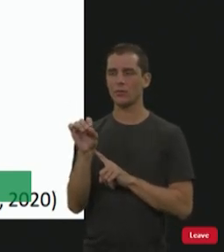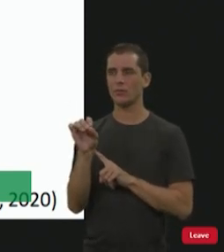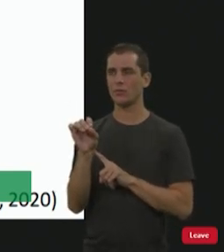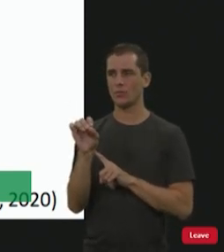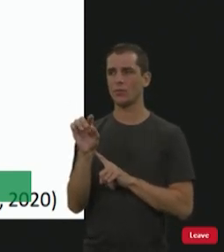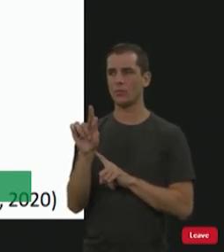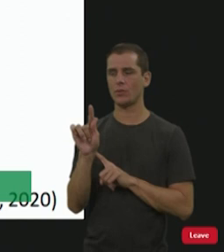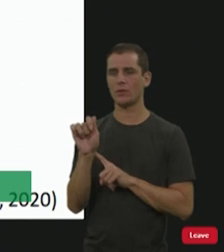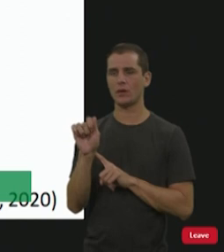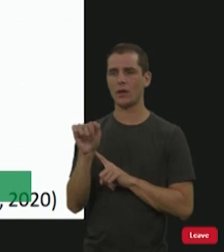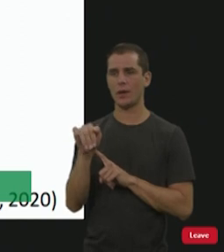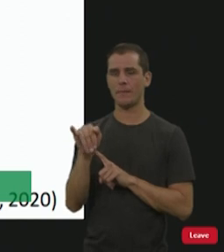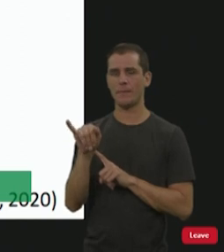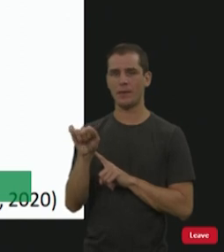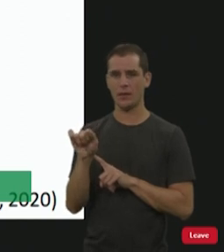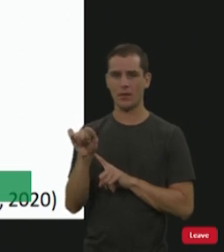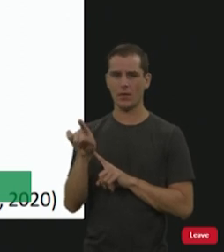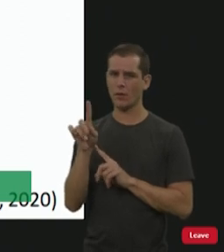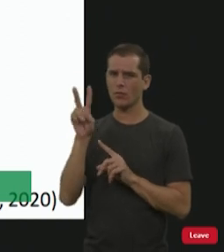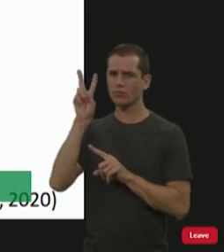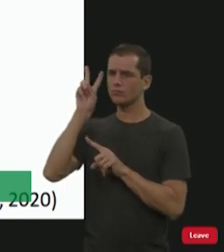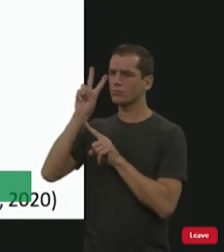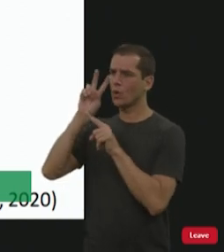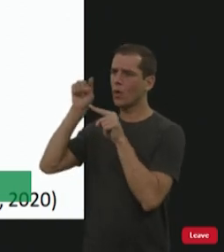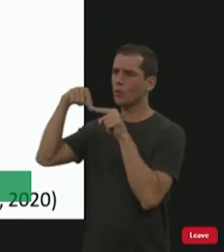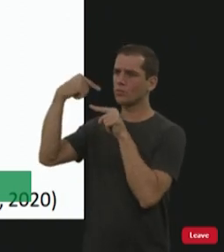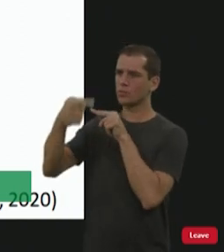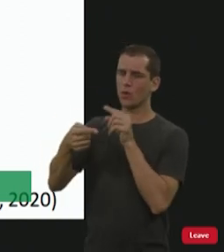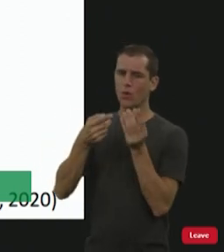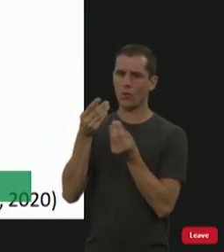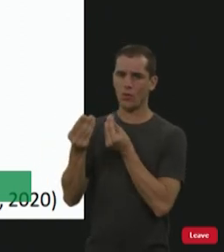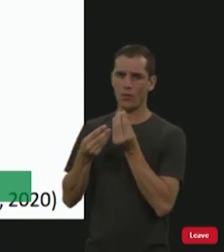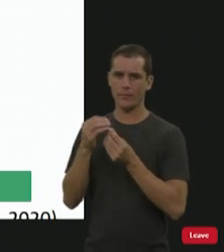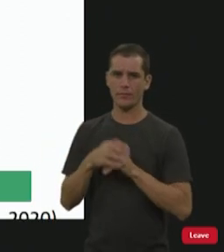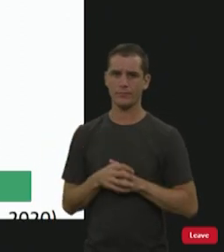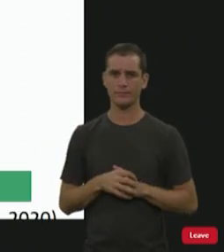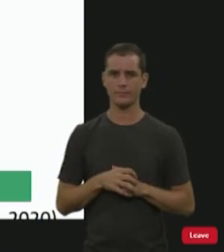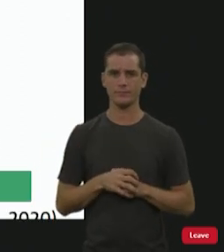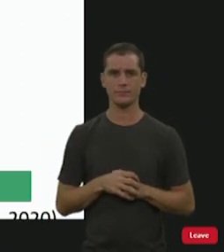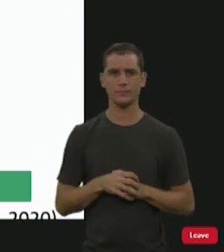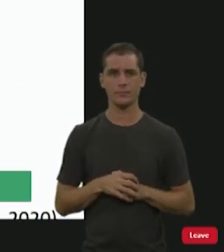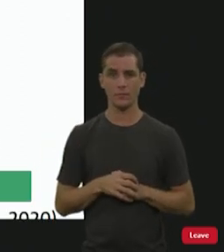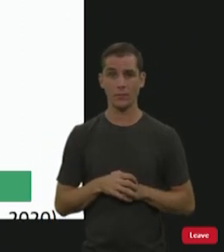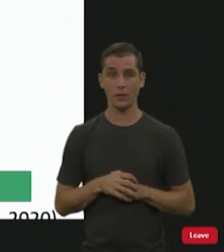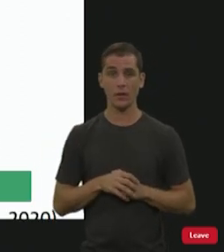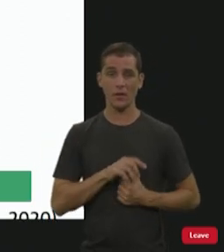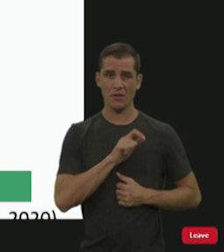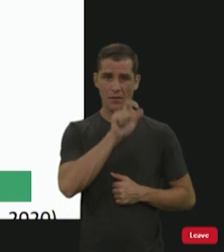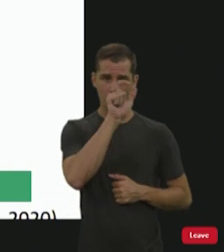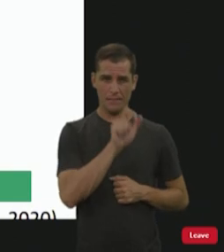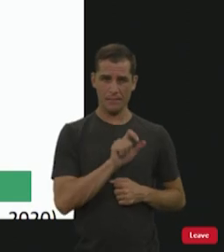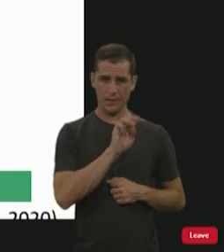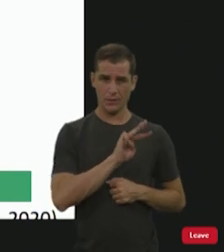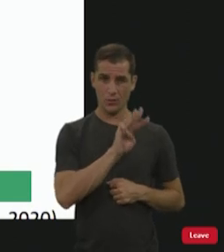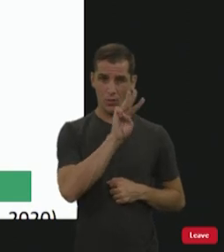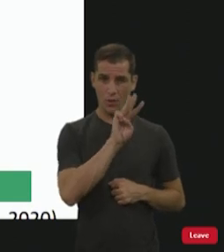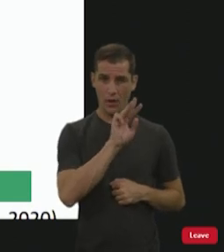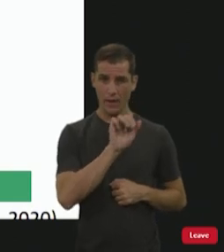um pouquinho de história, o Dr. Valdemar Berardinelli, endocrinologista, em 1954, foi o que fez a primeira